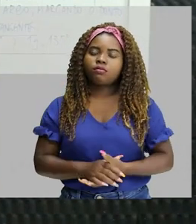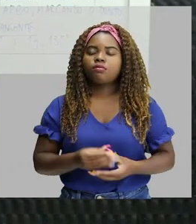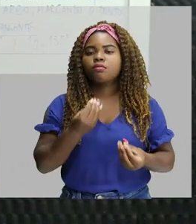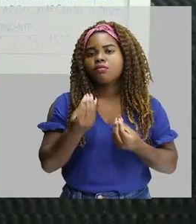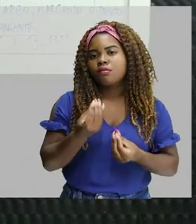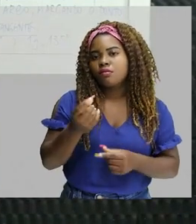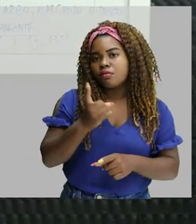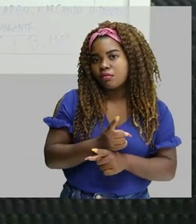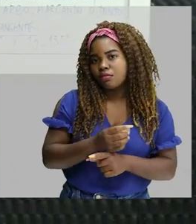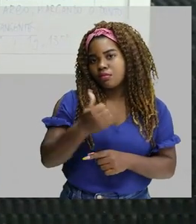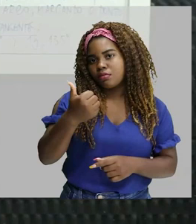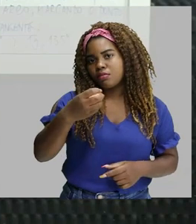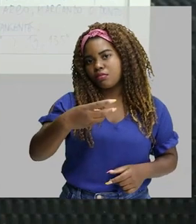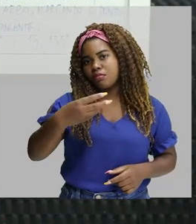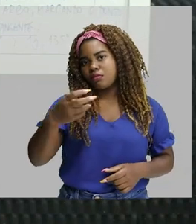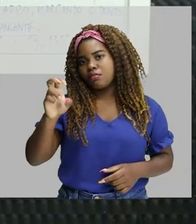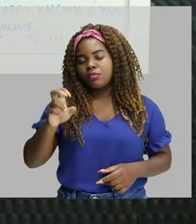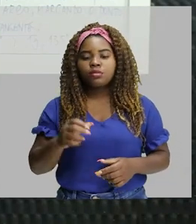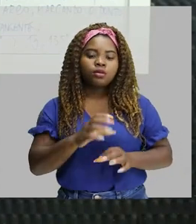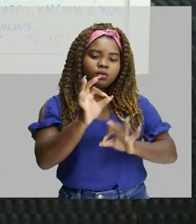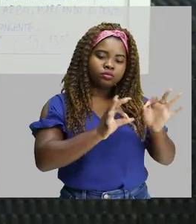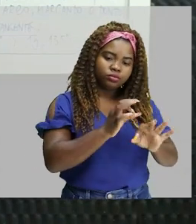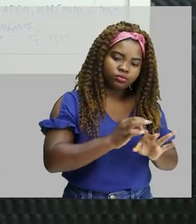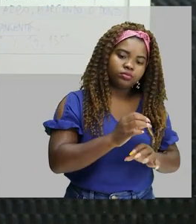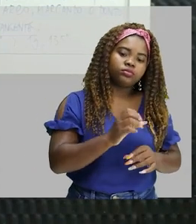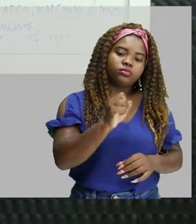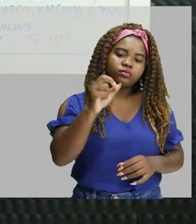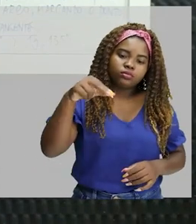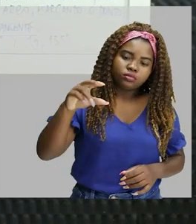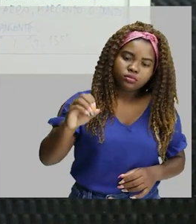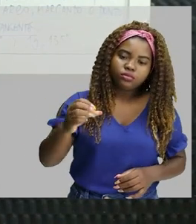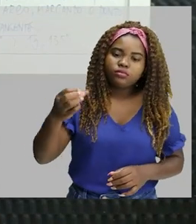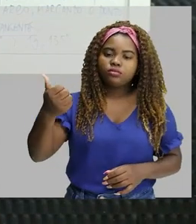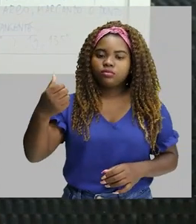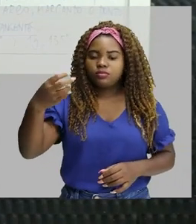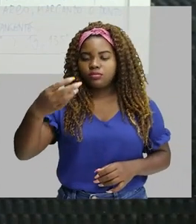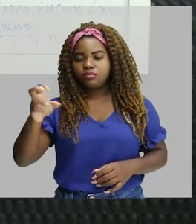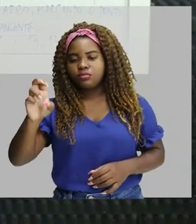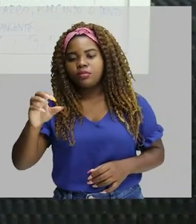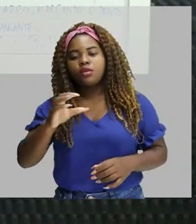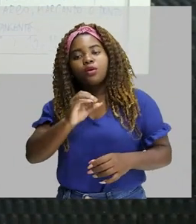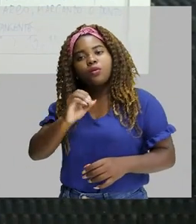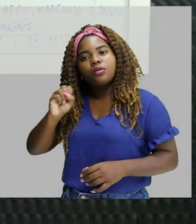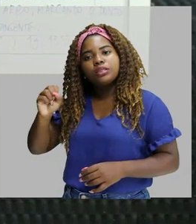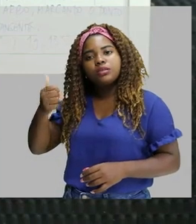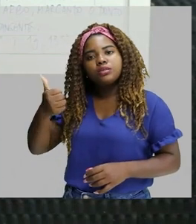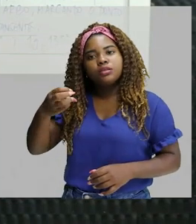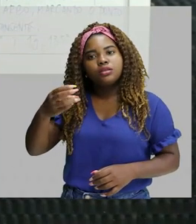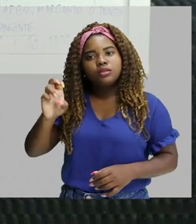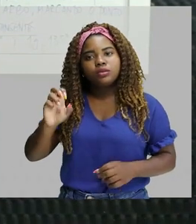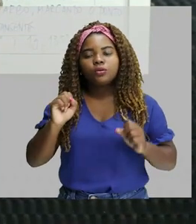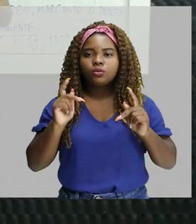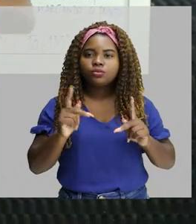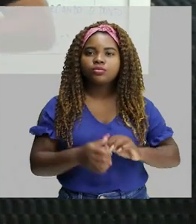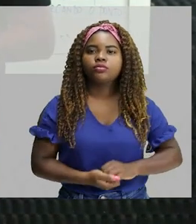135 tu calculou o seno de 185 sobre o cosseno de 185 aí você vai obter a tangente Ok